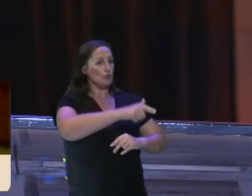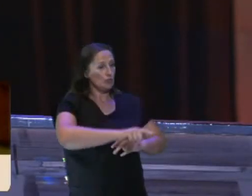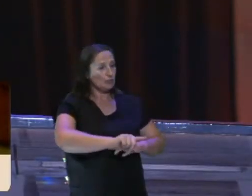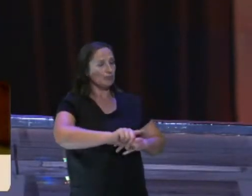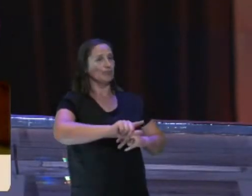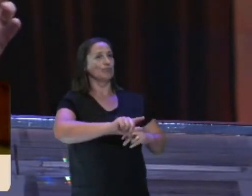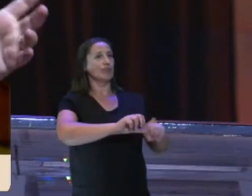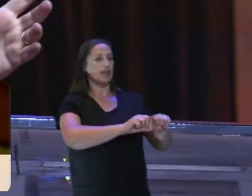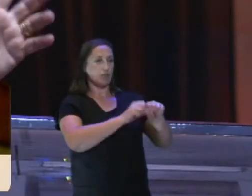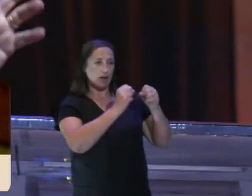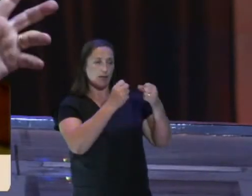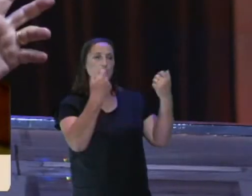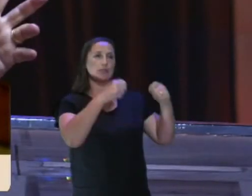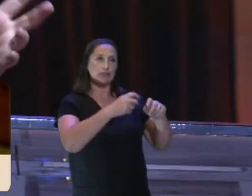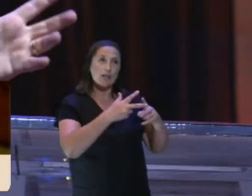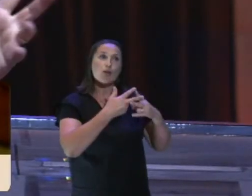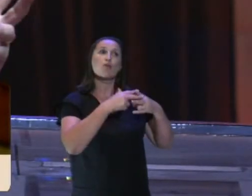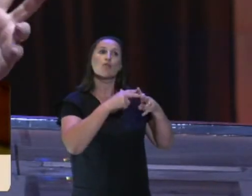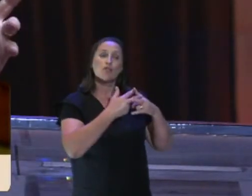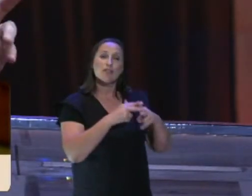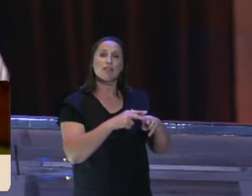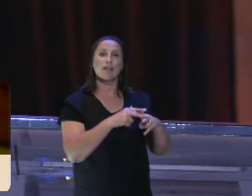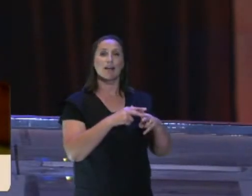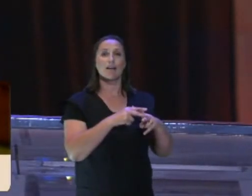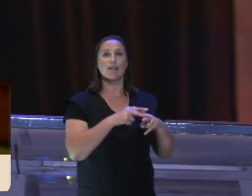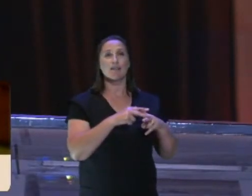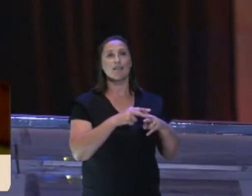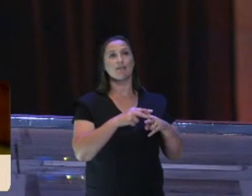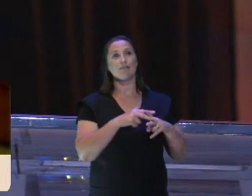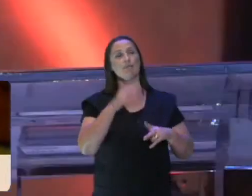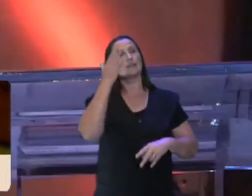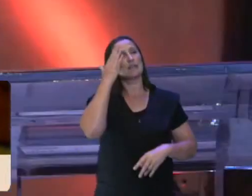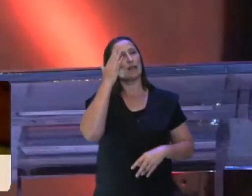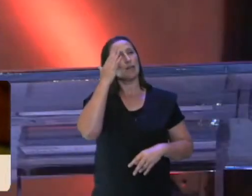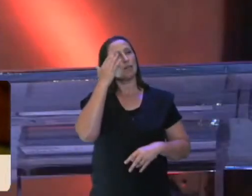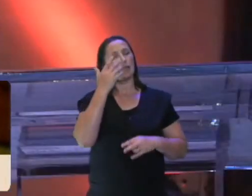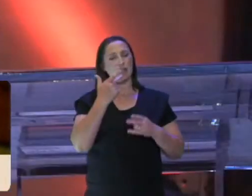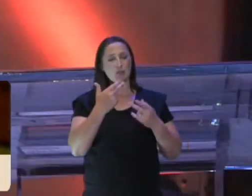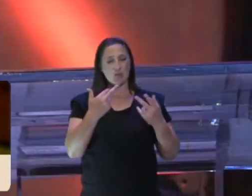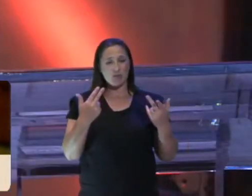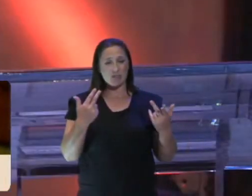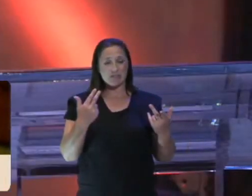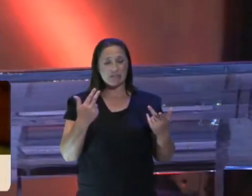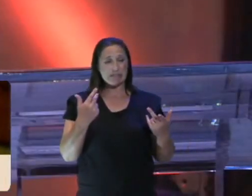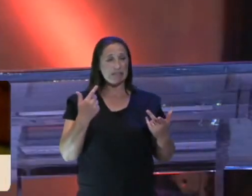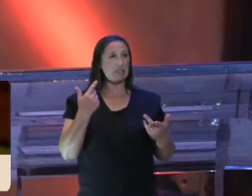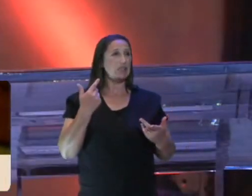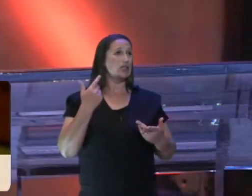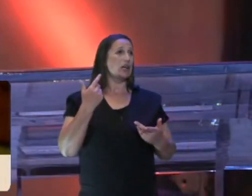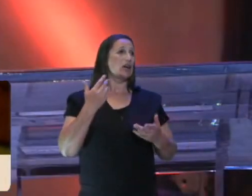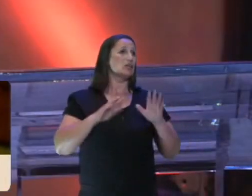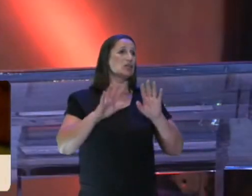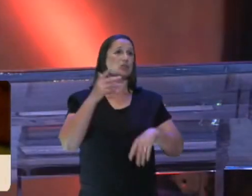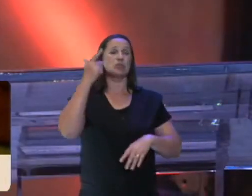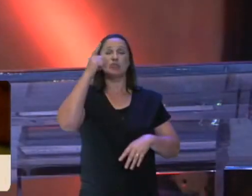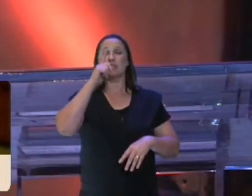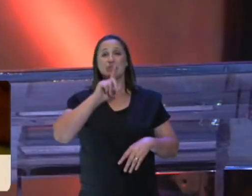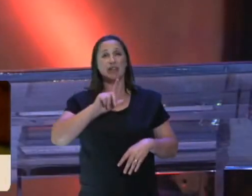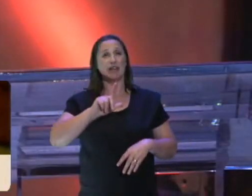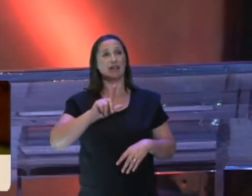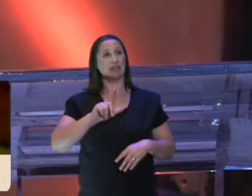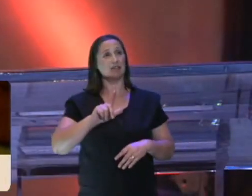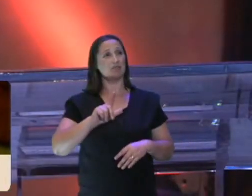E sabe, às vezes a gente tem coisas que a gente não consegue lidar. Eu preguei algumas semanas atrás sobre